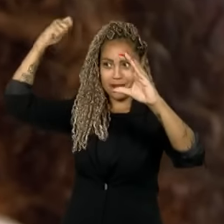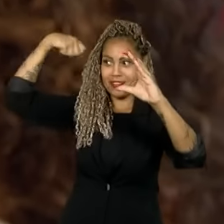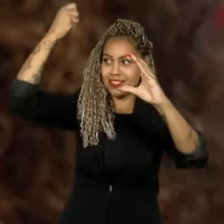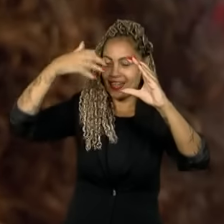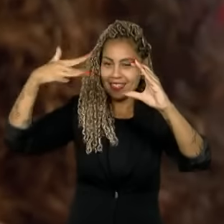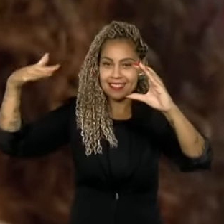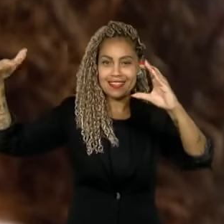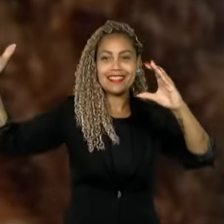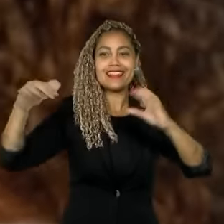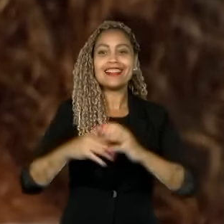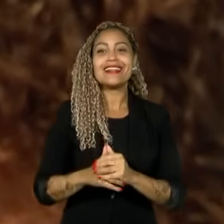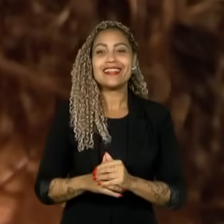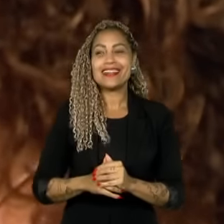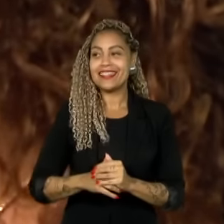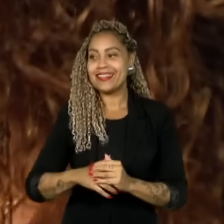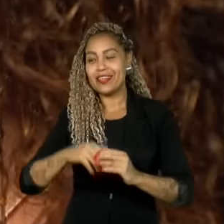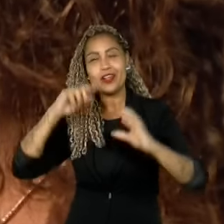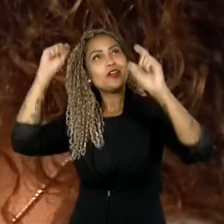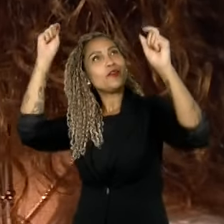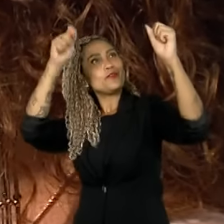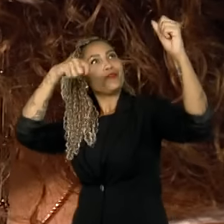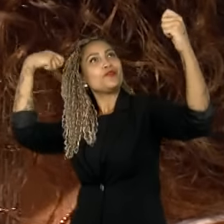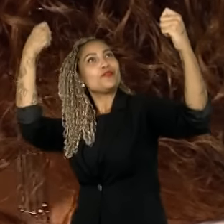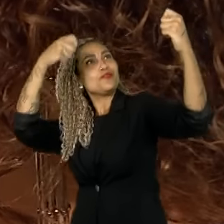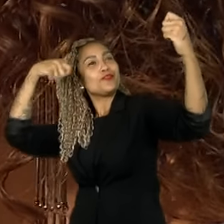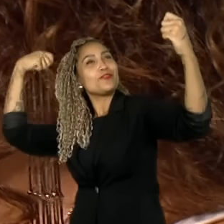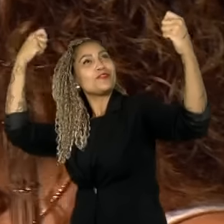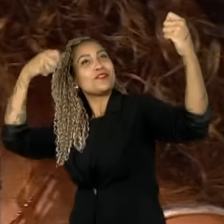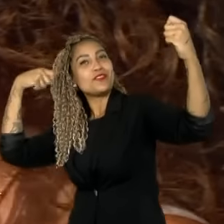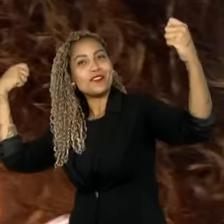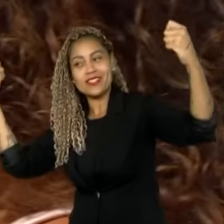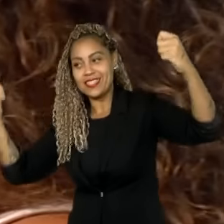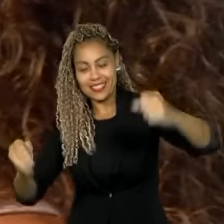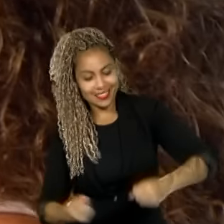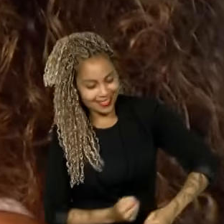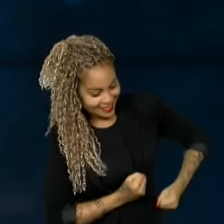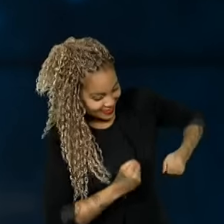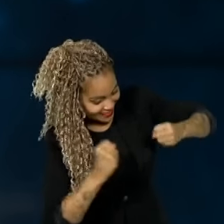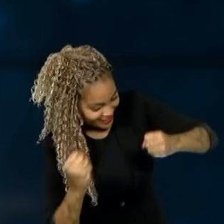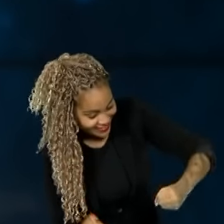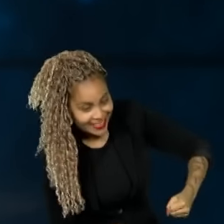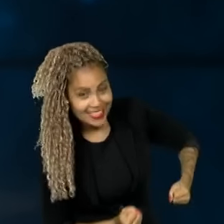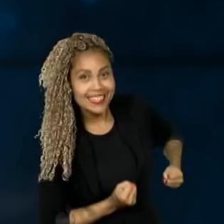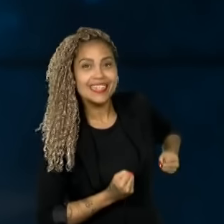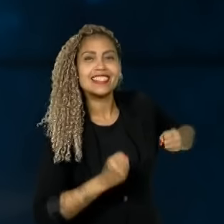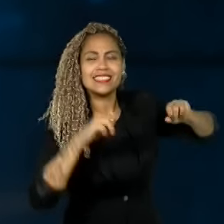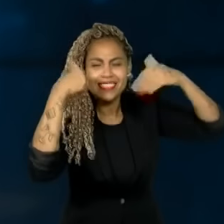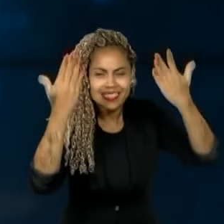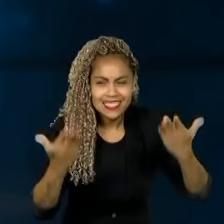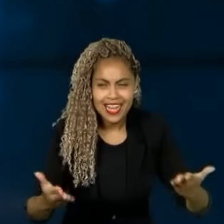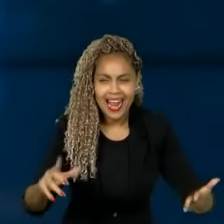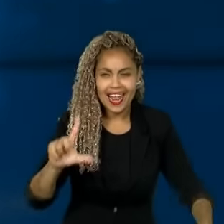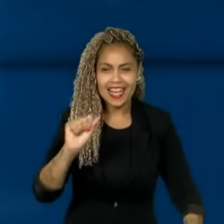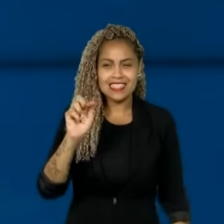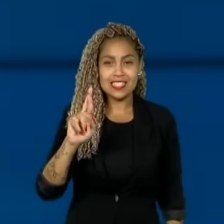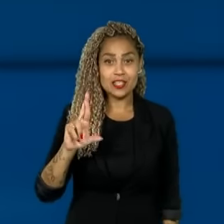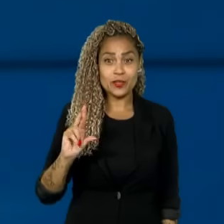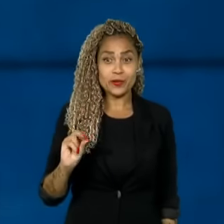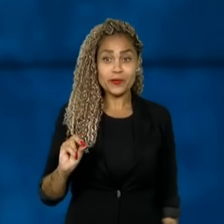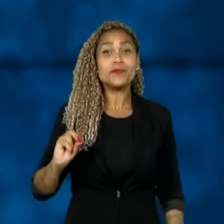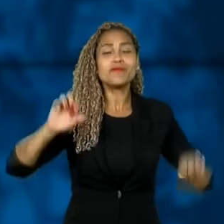Oxum. Salve Nossa Senhora de Santana, Nanamburuquê, Saluba Vovó. Salve São Lázaro, Atotó Baluaê.